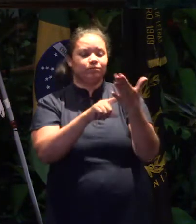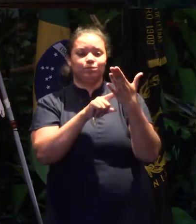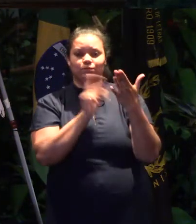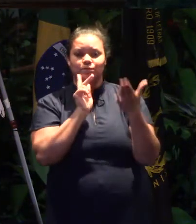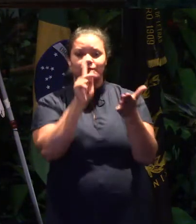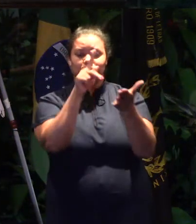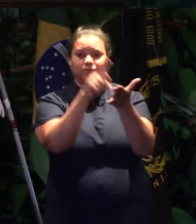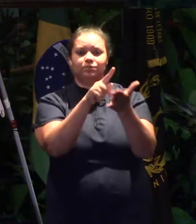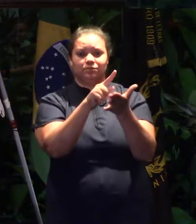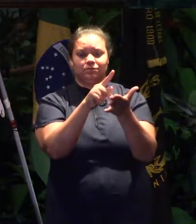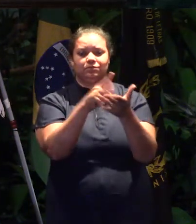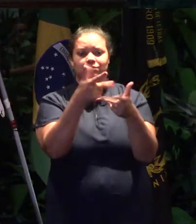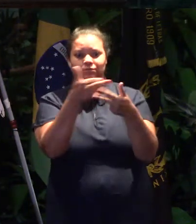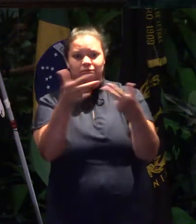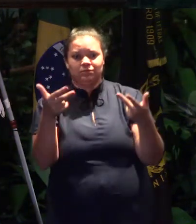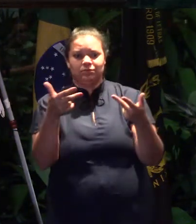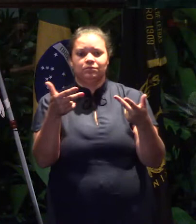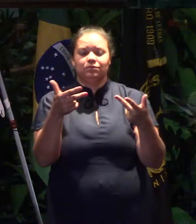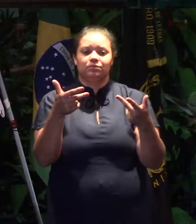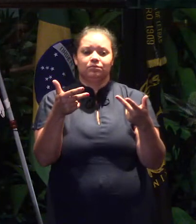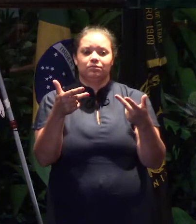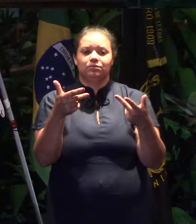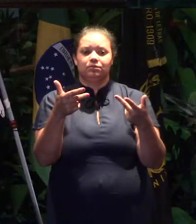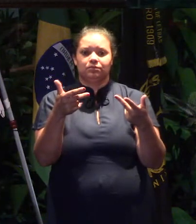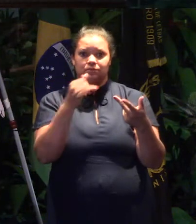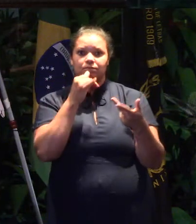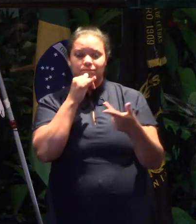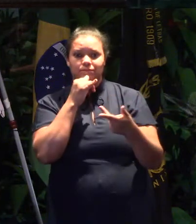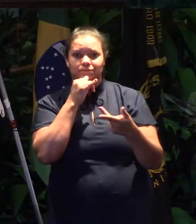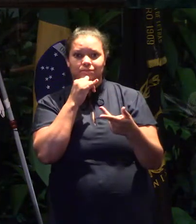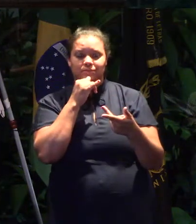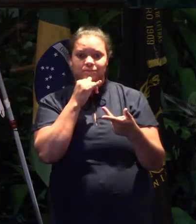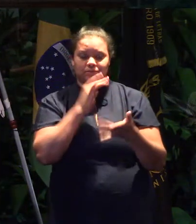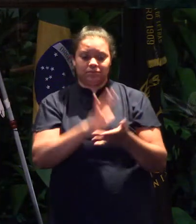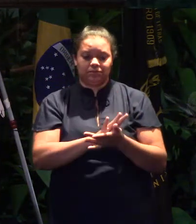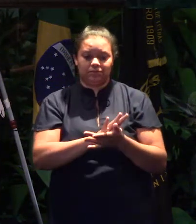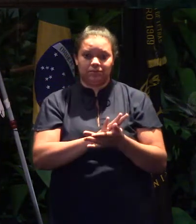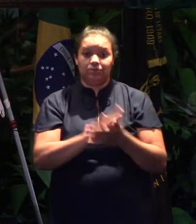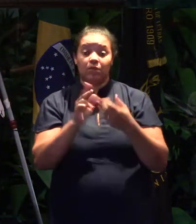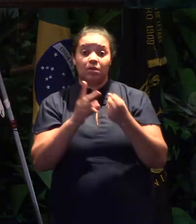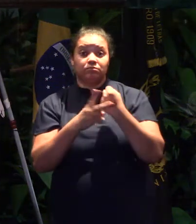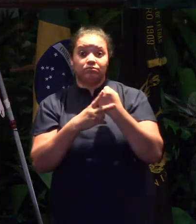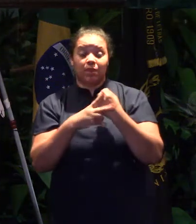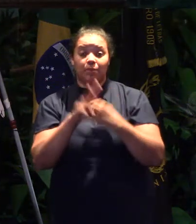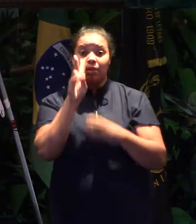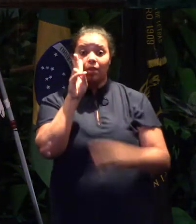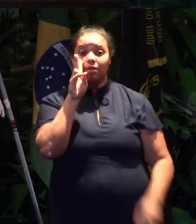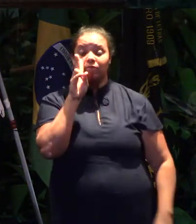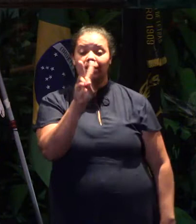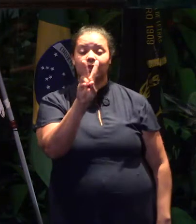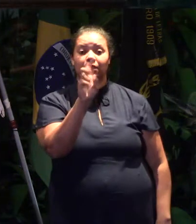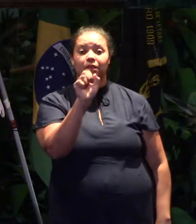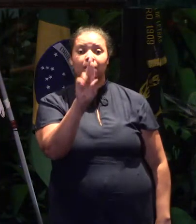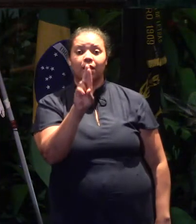verdade acabada das coisas. Tanto é assim que, na linguagem corrente, o verbo ver, muitas vezes, é